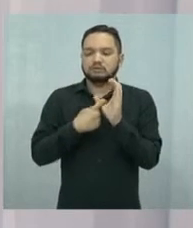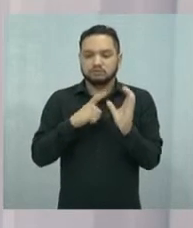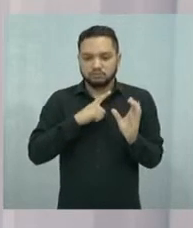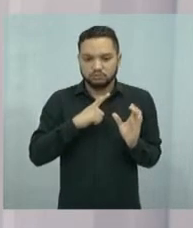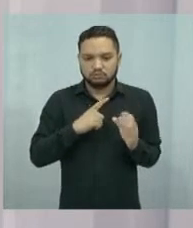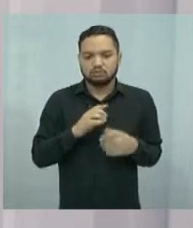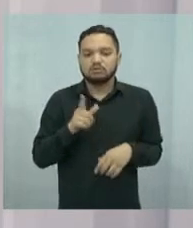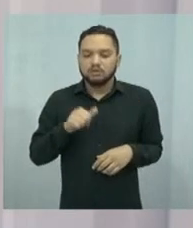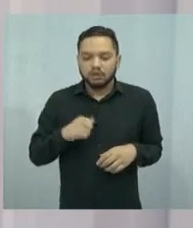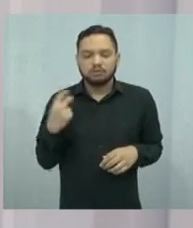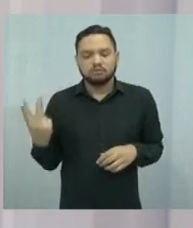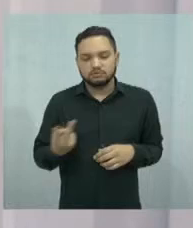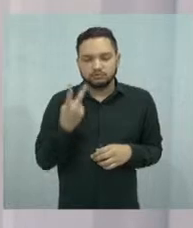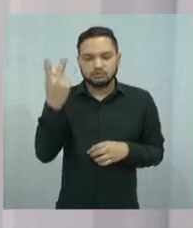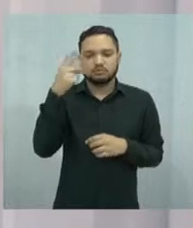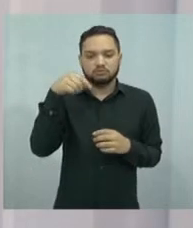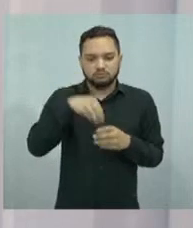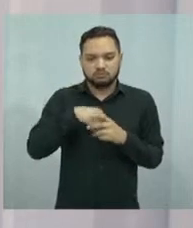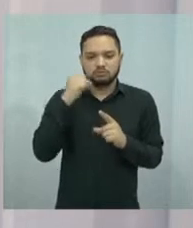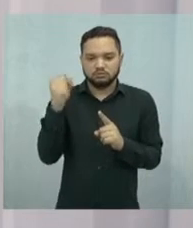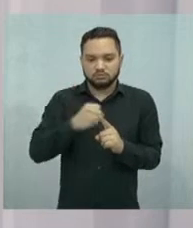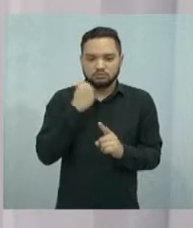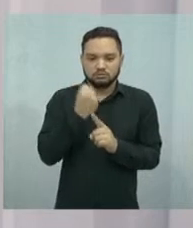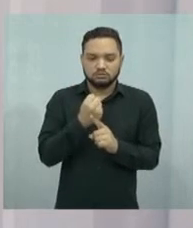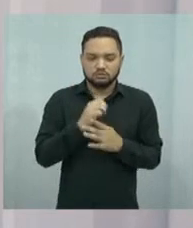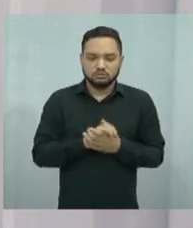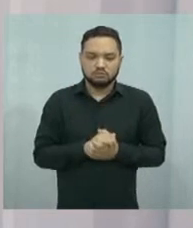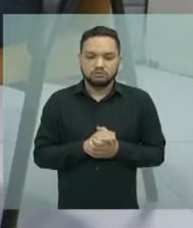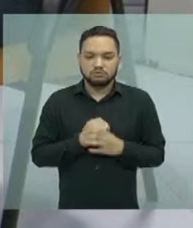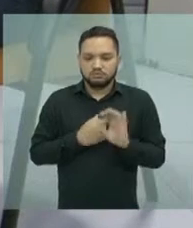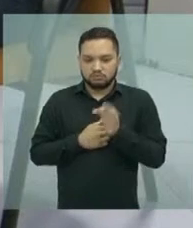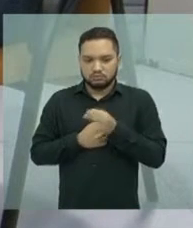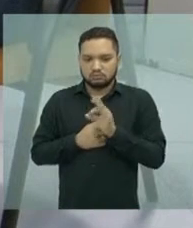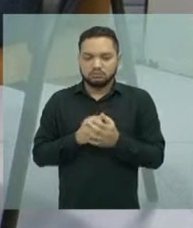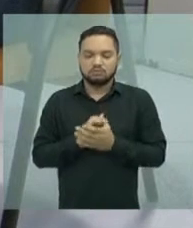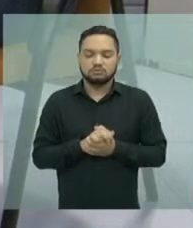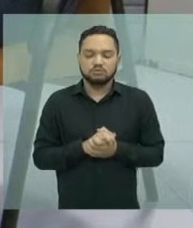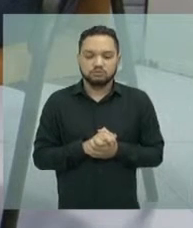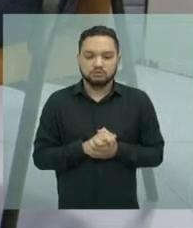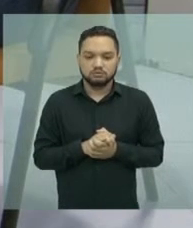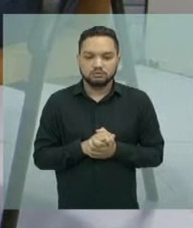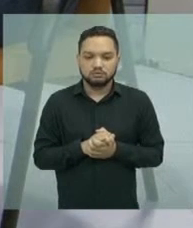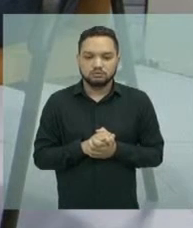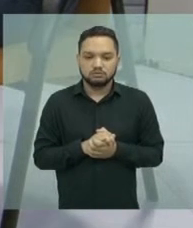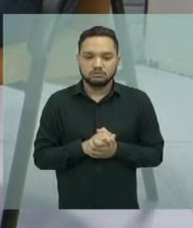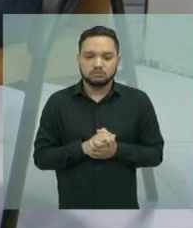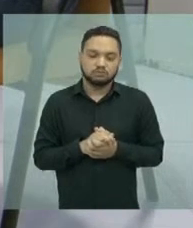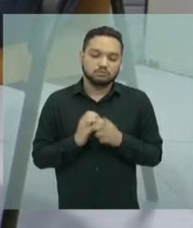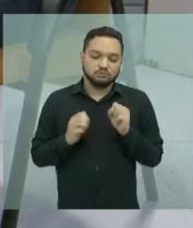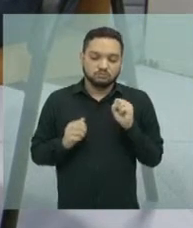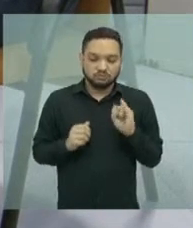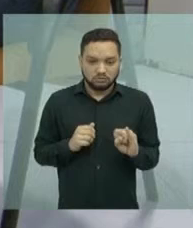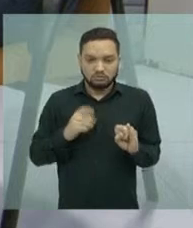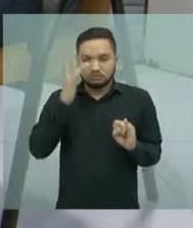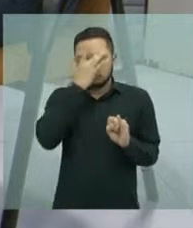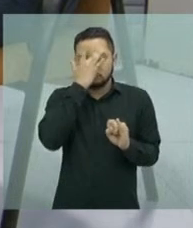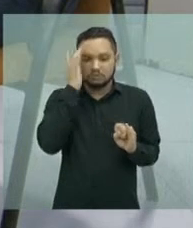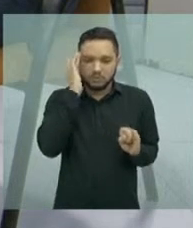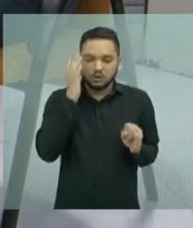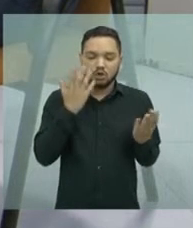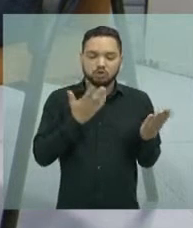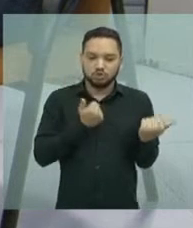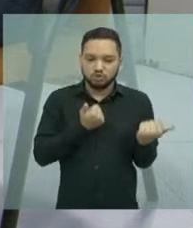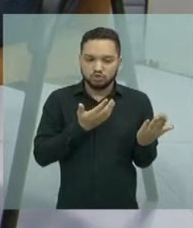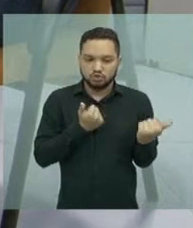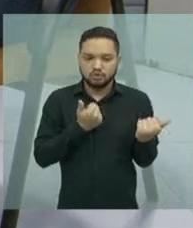valor inestimável para a sociedade que a gente vive, Paulo. Com certeza. Agora, e um jovem ou uma jovem que queira